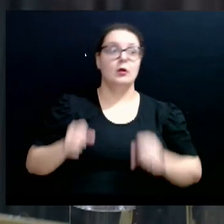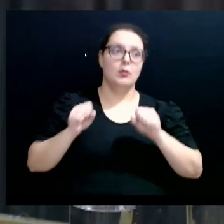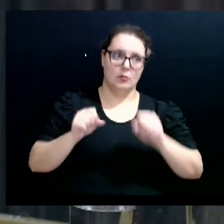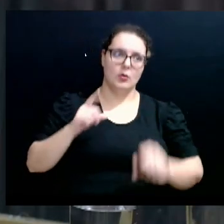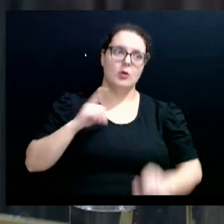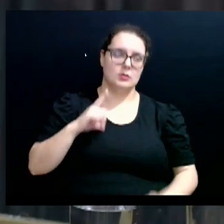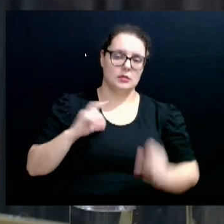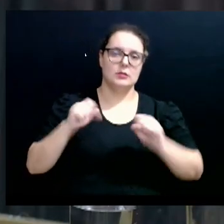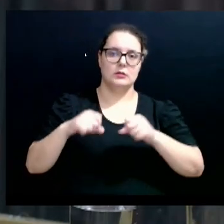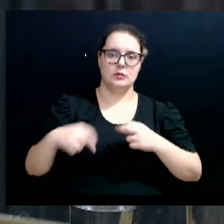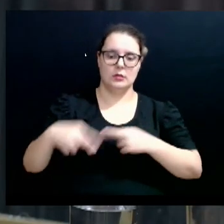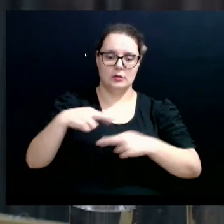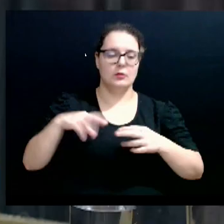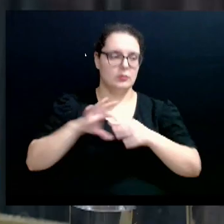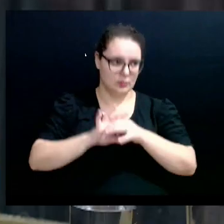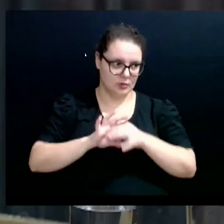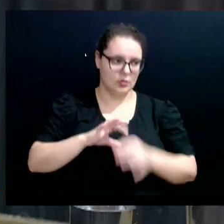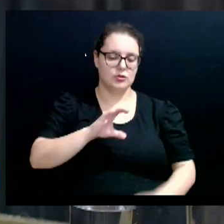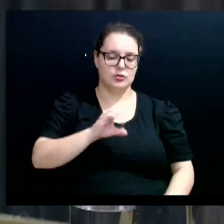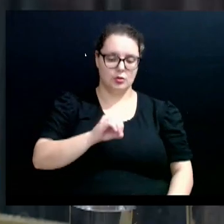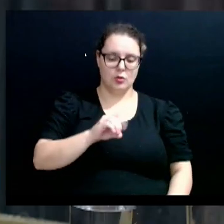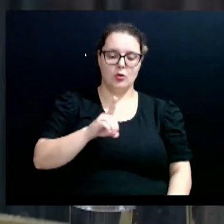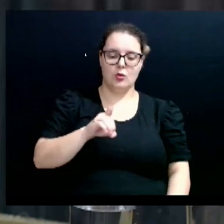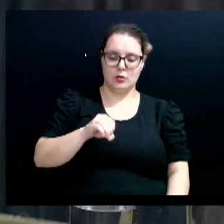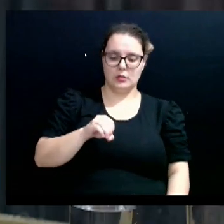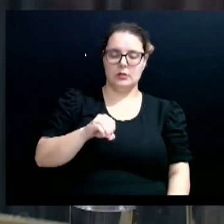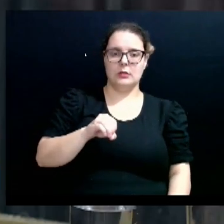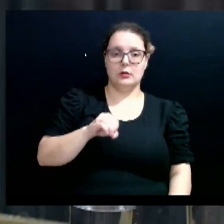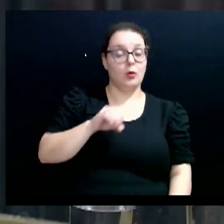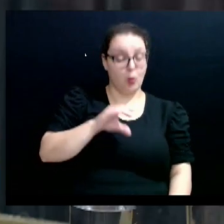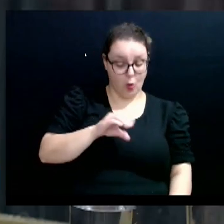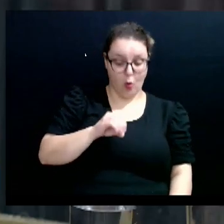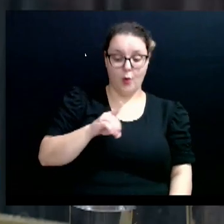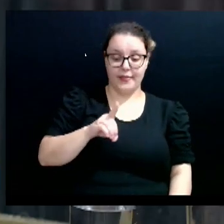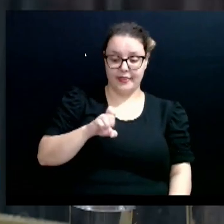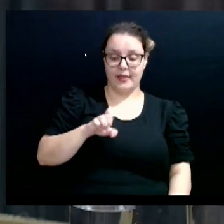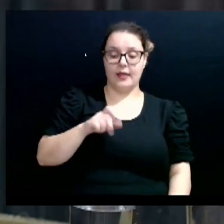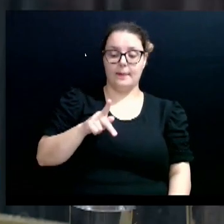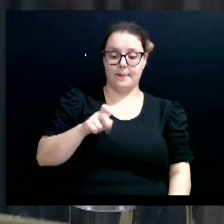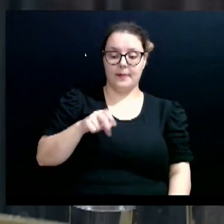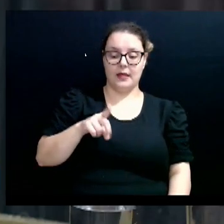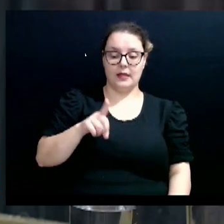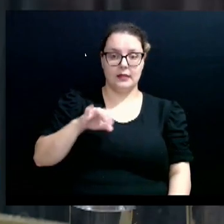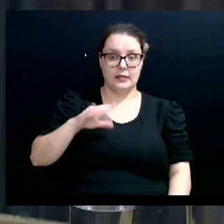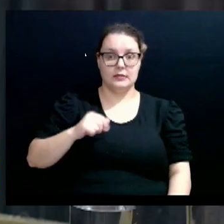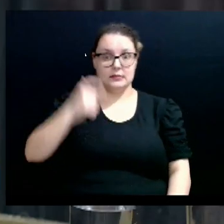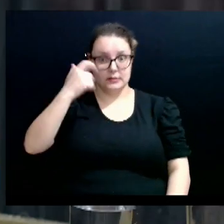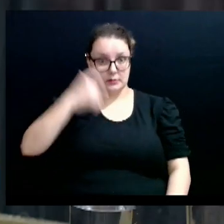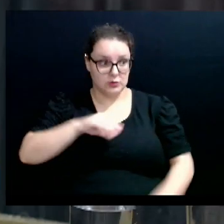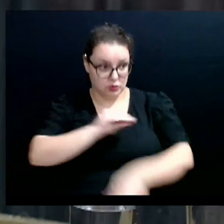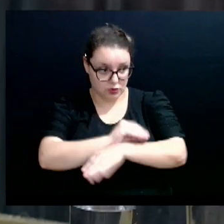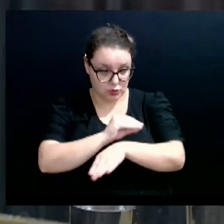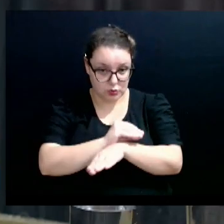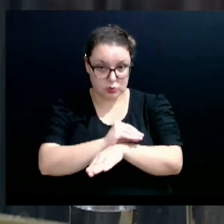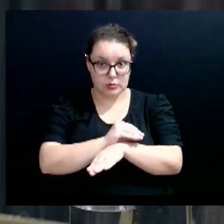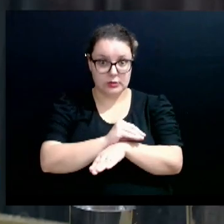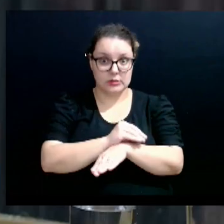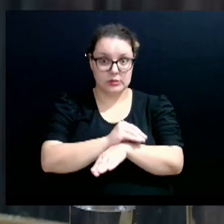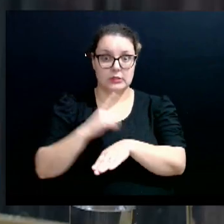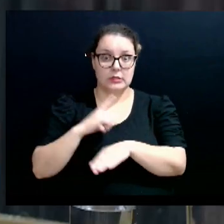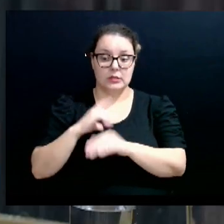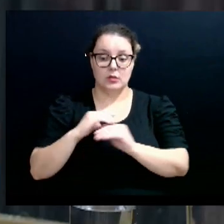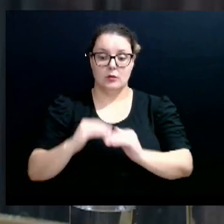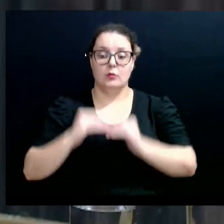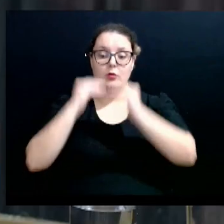de codependência, Uhum, né, porque esse cuidador, ele tem um excesso de cuidado,